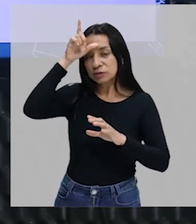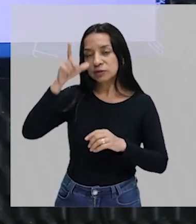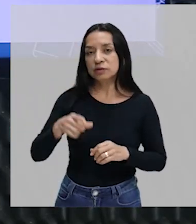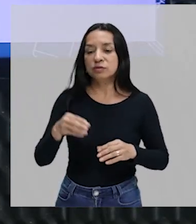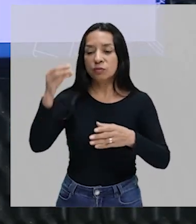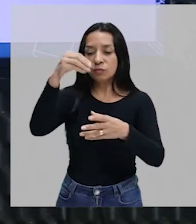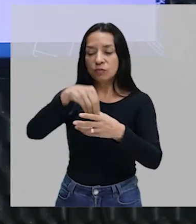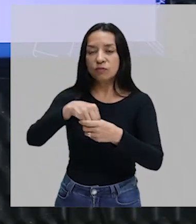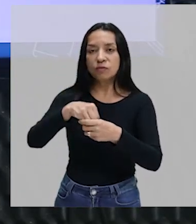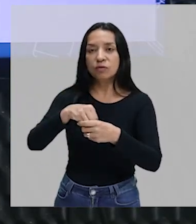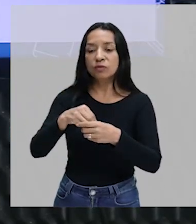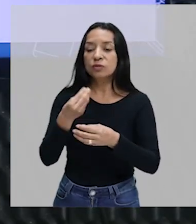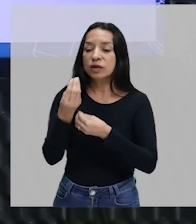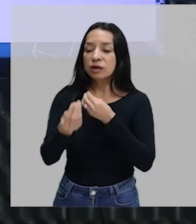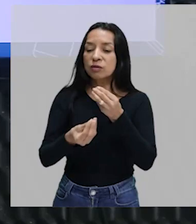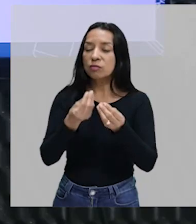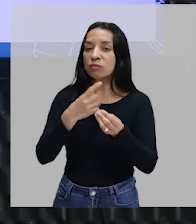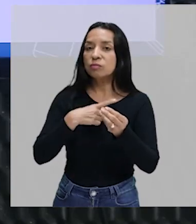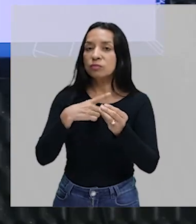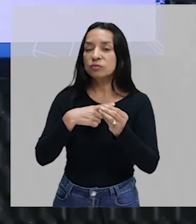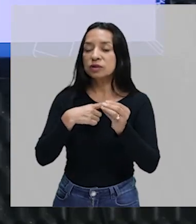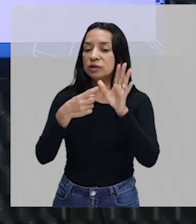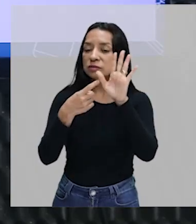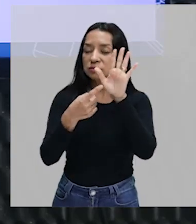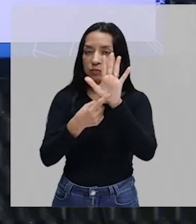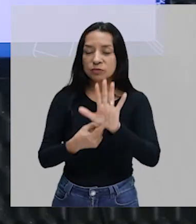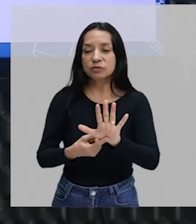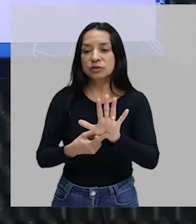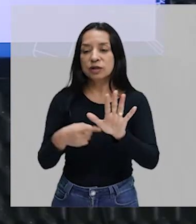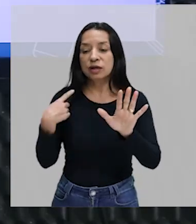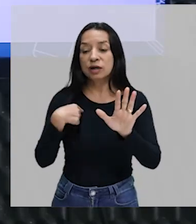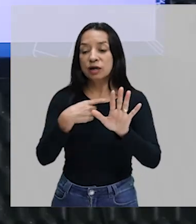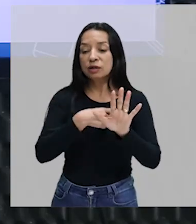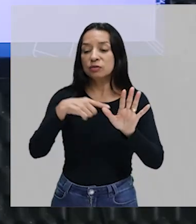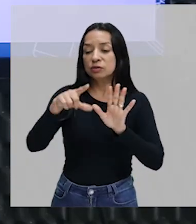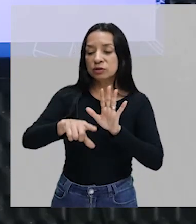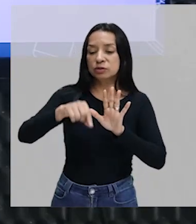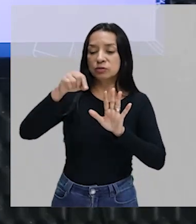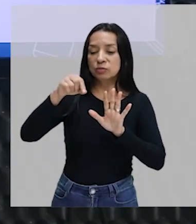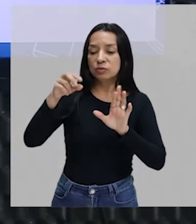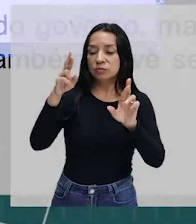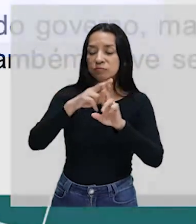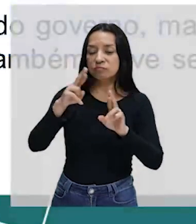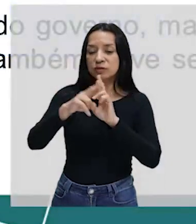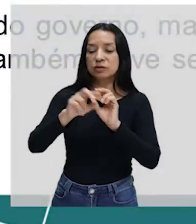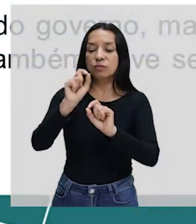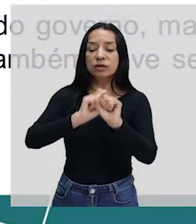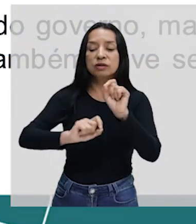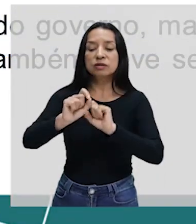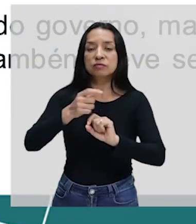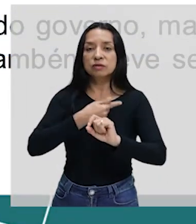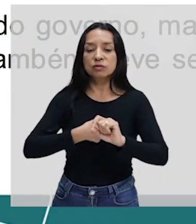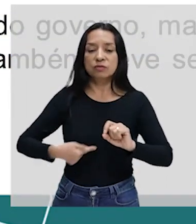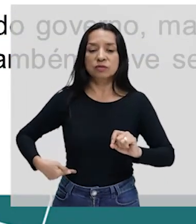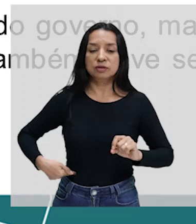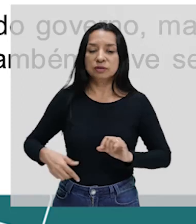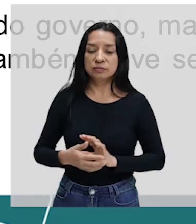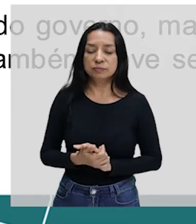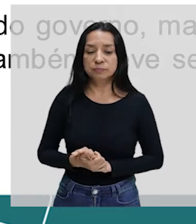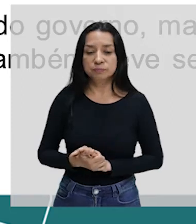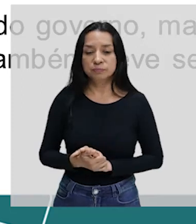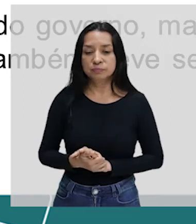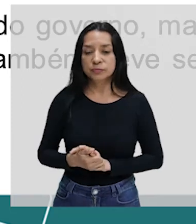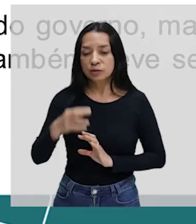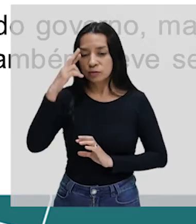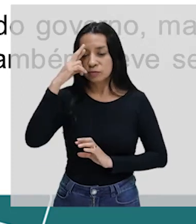tem de manifestar a nossa decisão em relação a quem vai nos governar. Na República, o chefe de Estado é escolhido